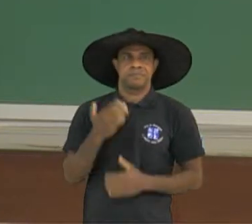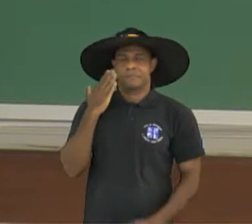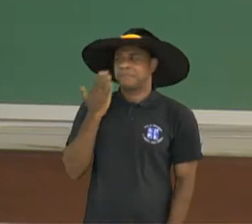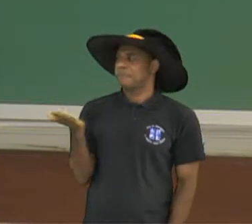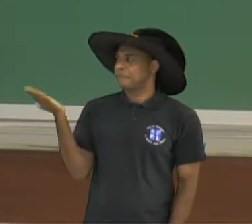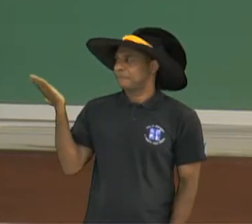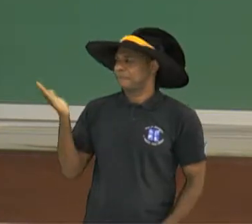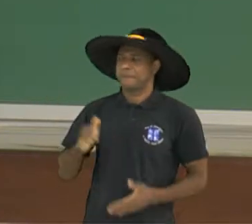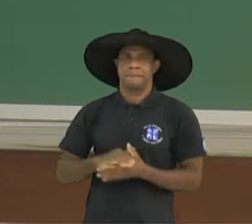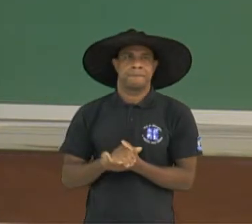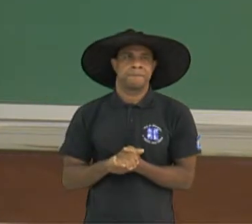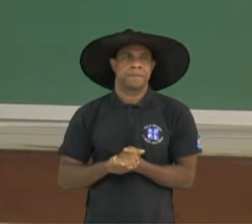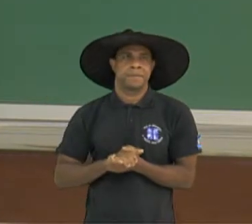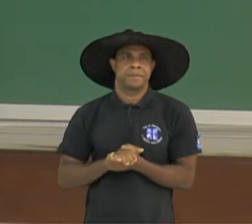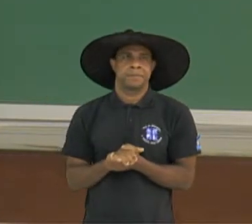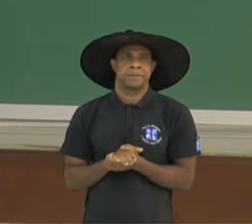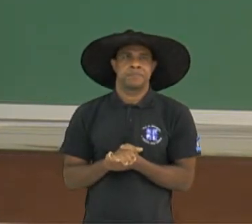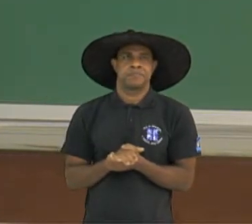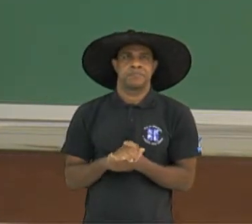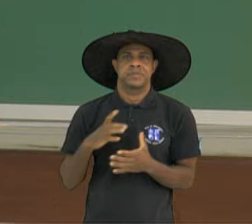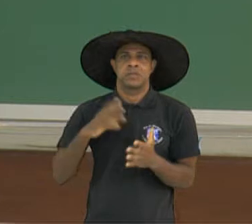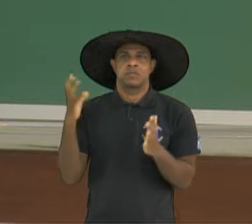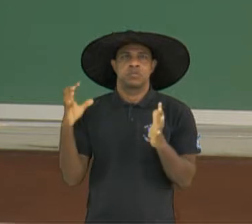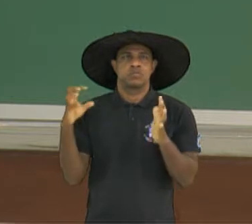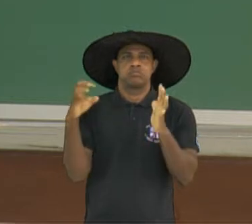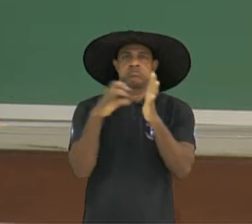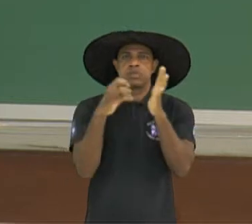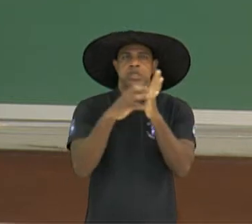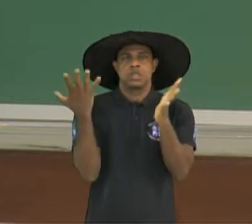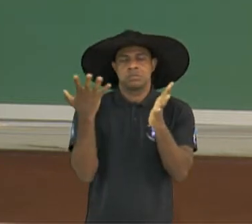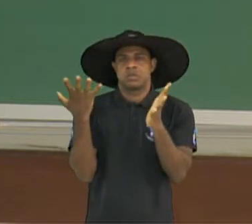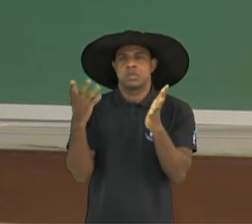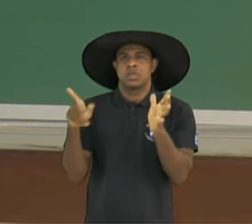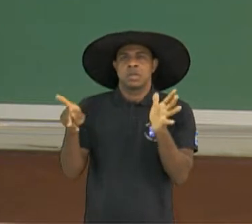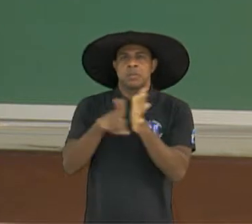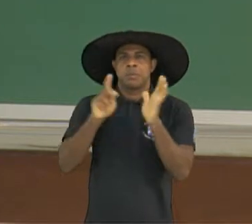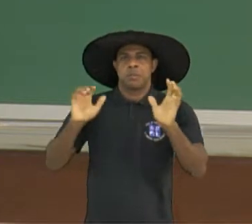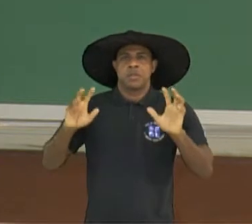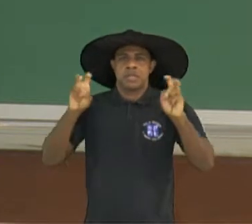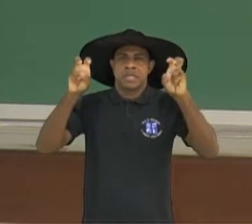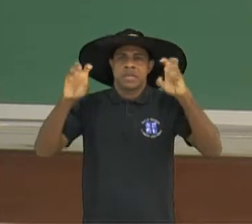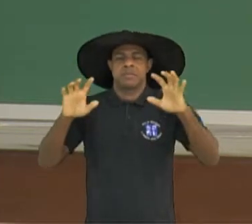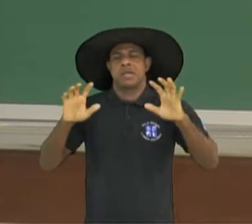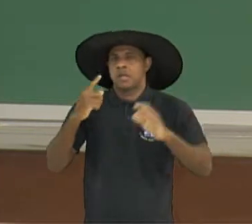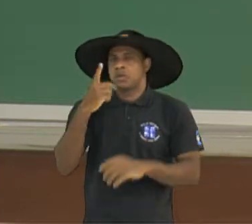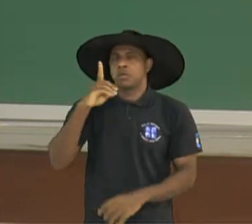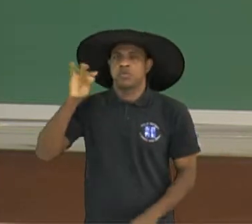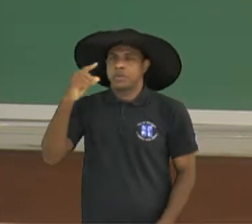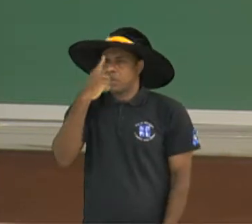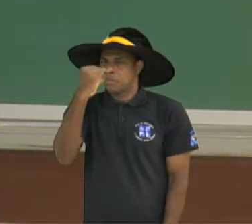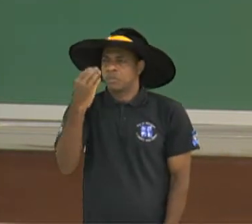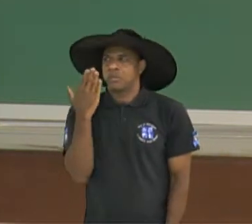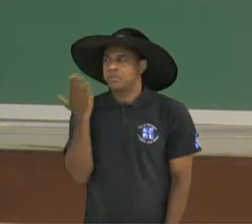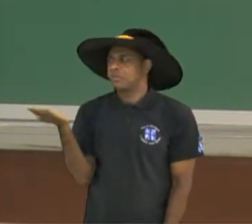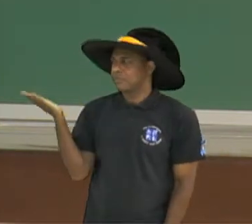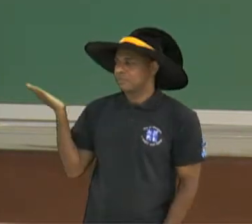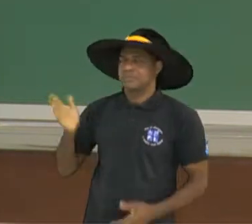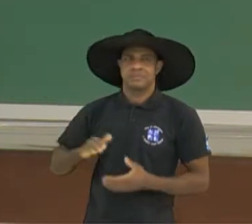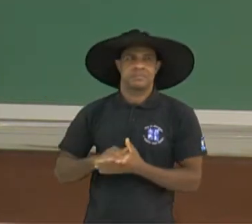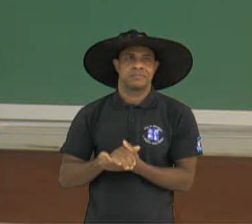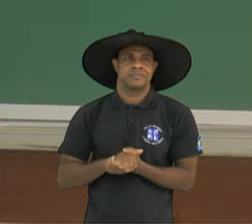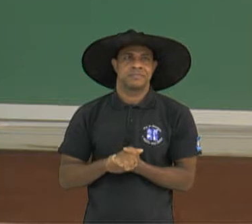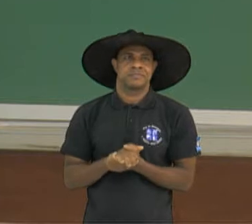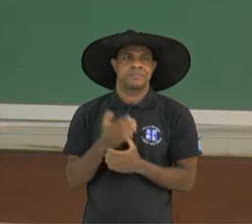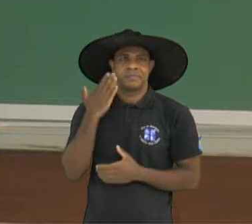we have some symbols of Halloween. Temos alguns outros símbolos do Halloween. Ghost, black cat, skeleton,